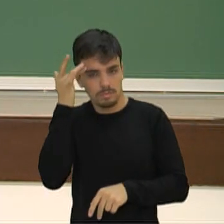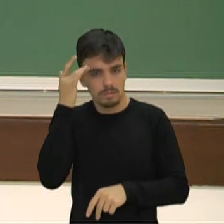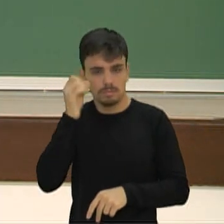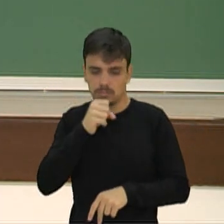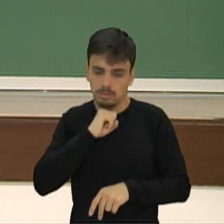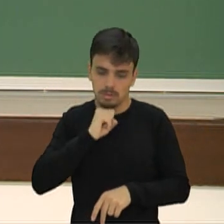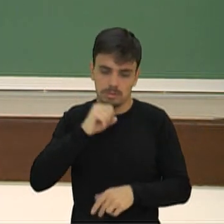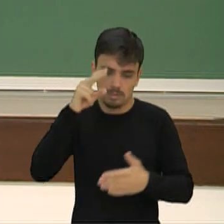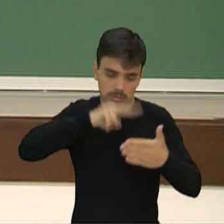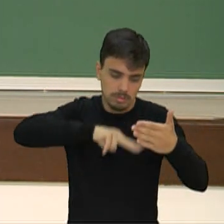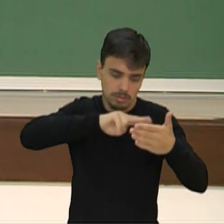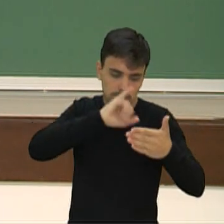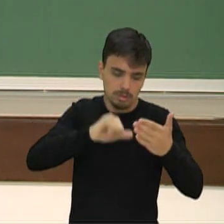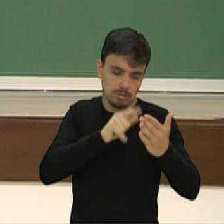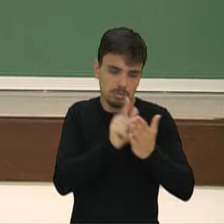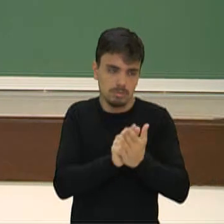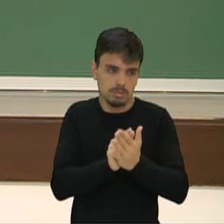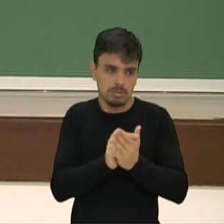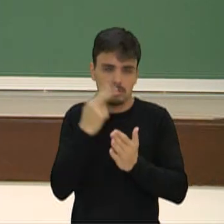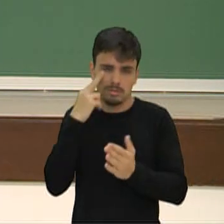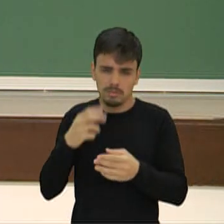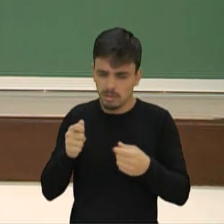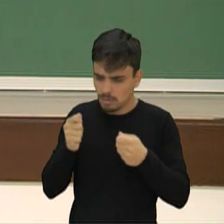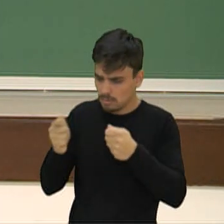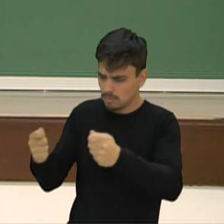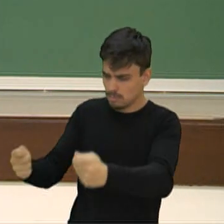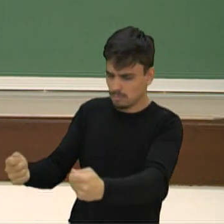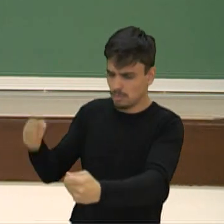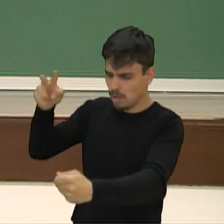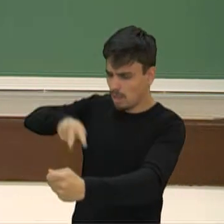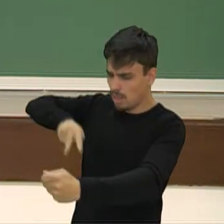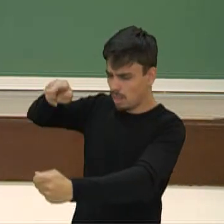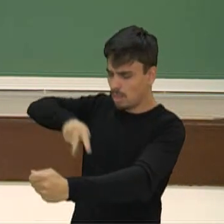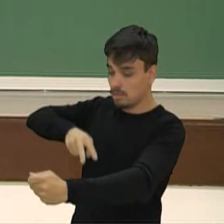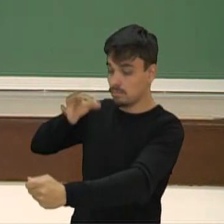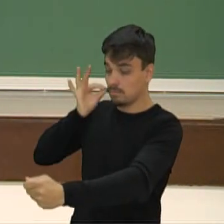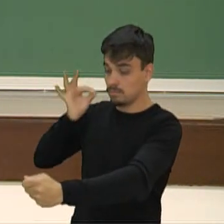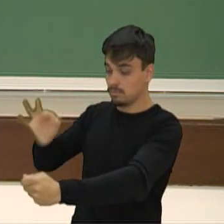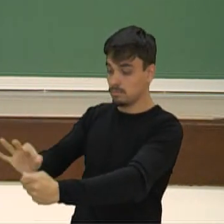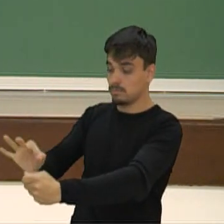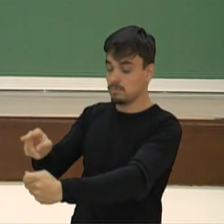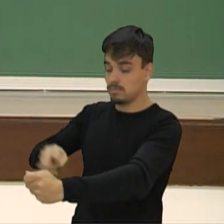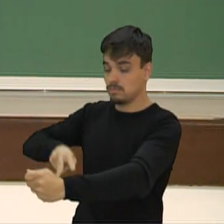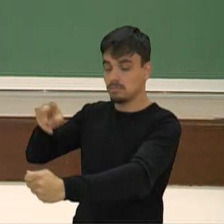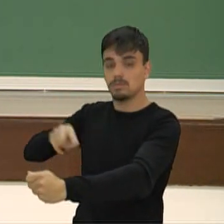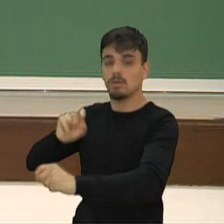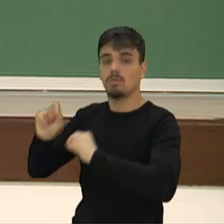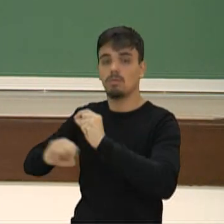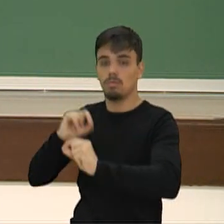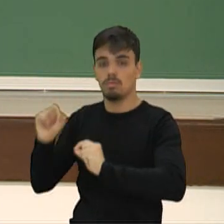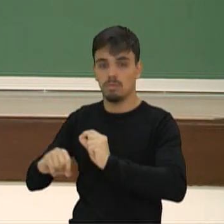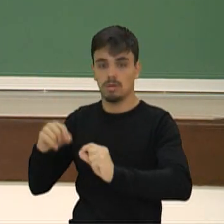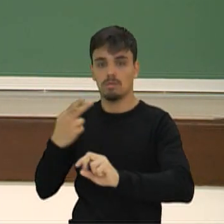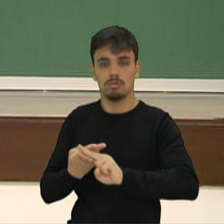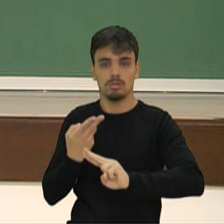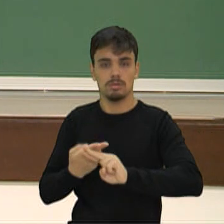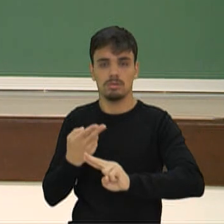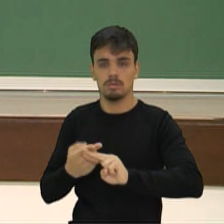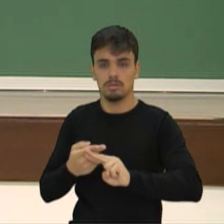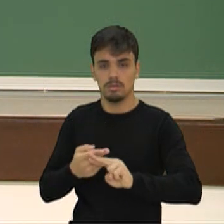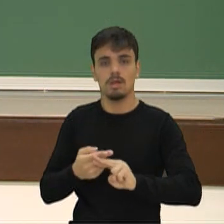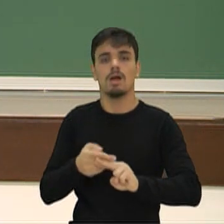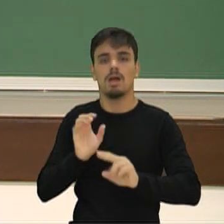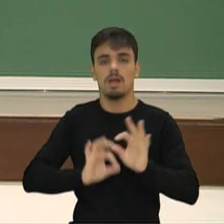você acaba percebendo que elas estão com o braço mais esticado para fazer essa leitura. Justamente para quê? Eles usam basicamente o braço como